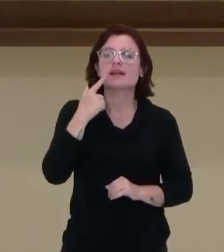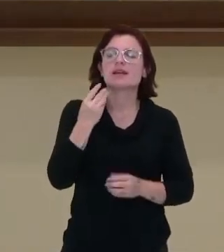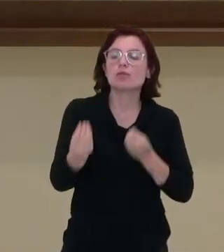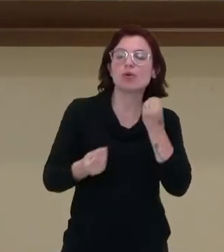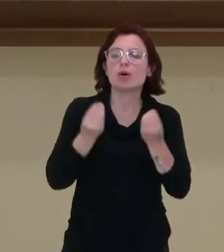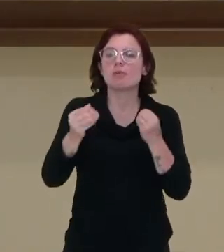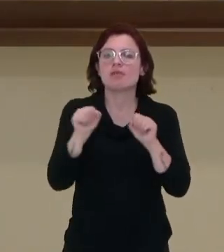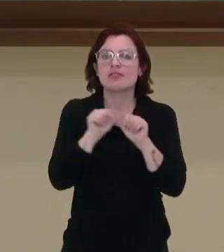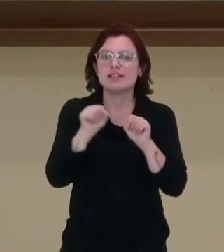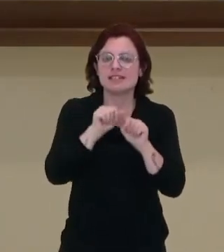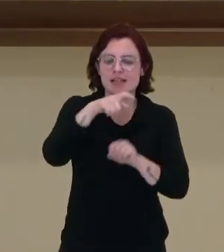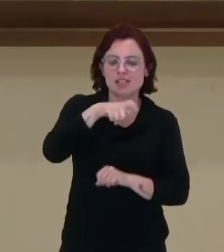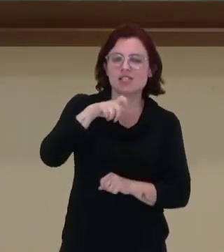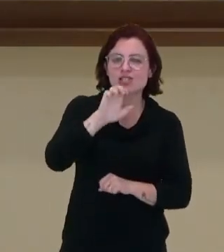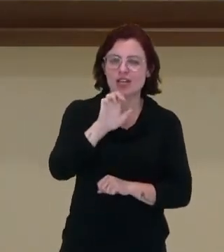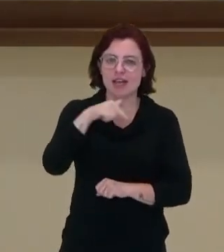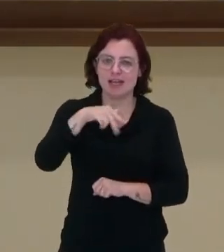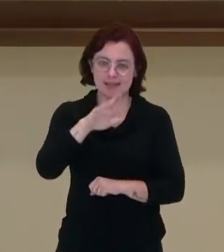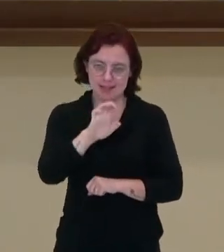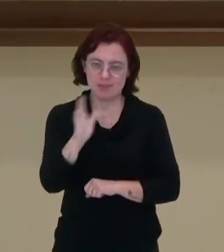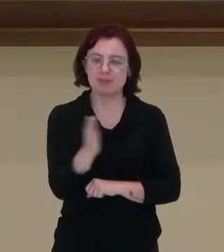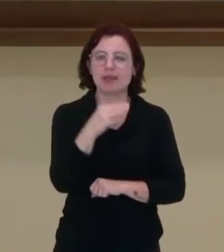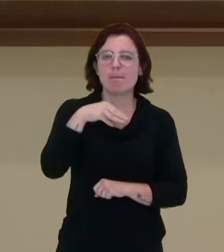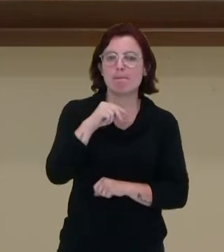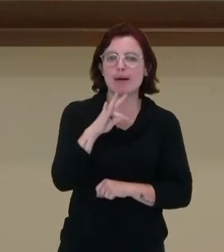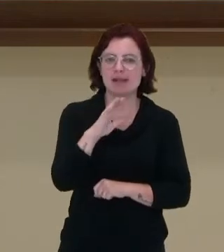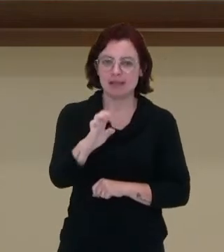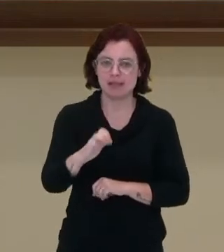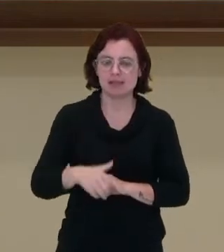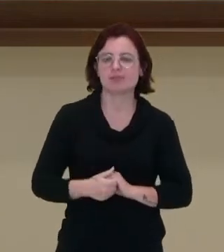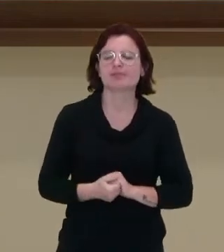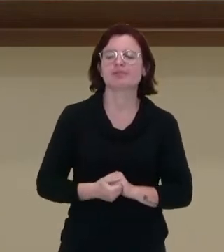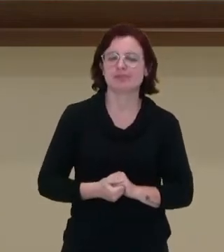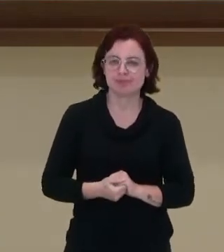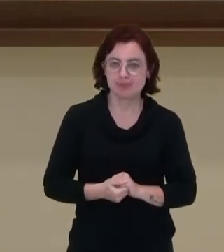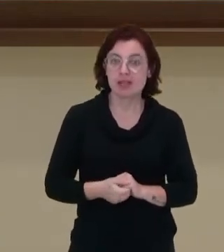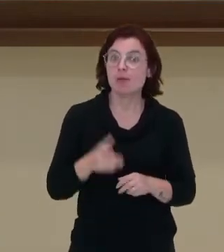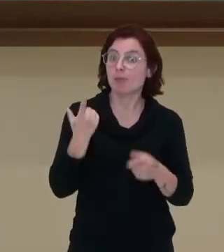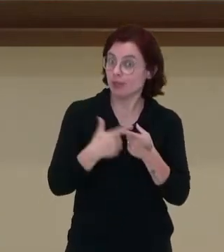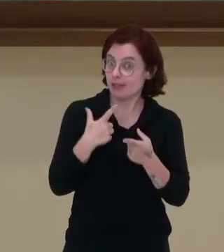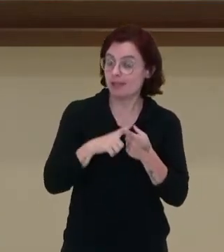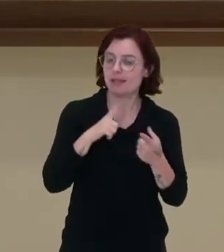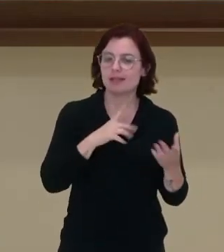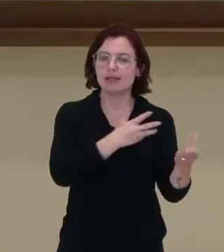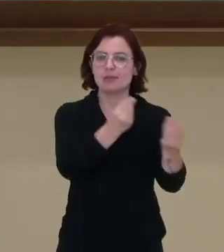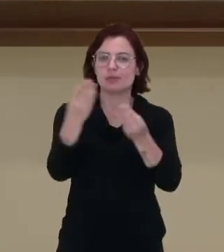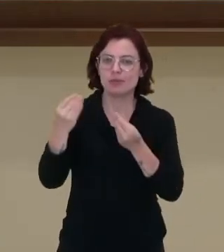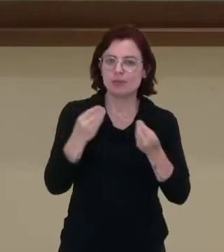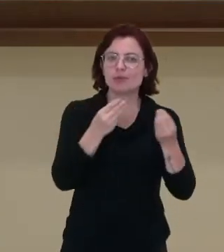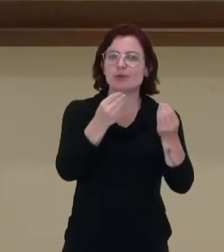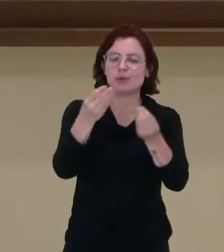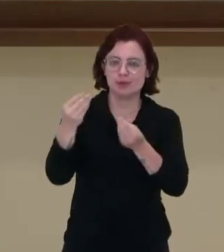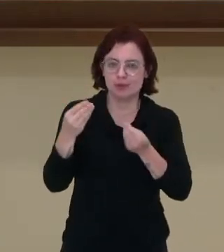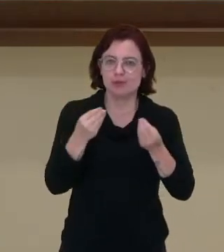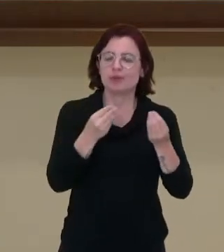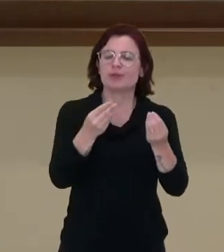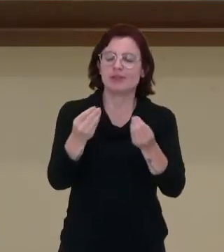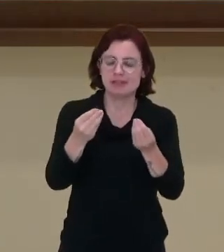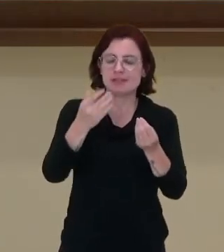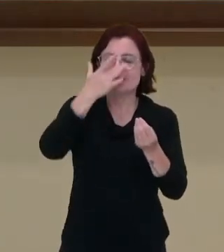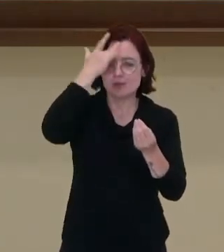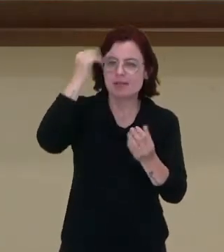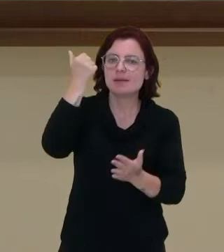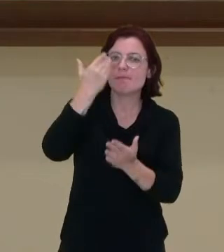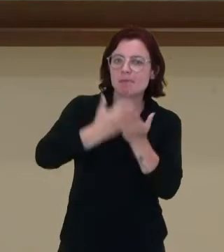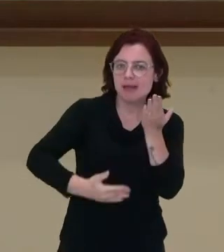checkmate. Normalmente, no final do jogo, tem muito jogador que perde a partida porque não consegue aplicar o checkmate.